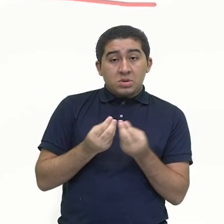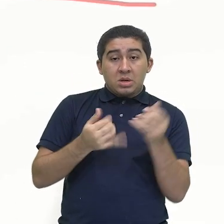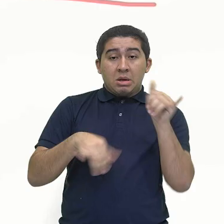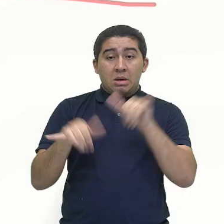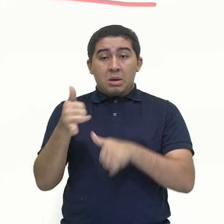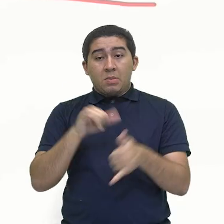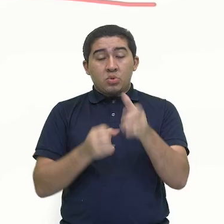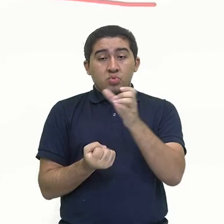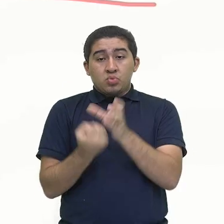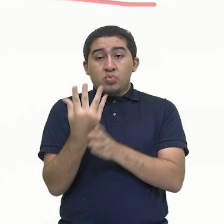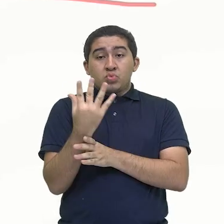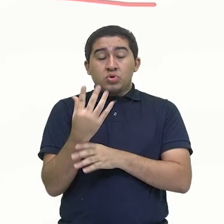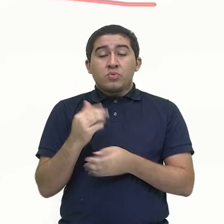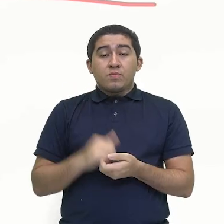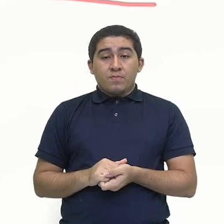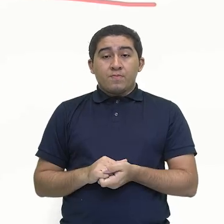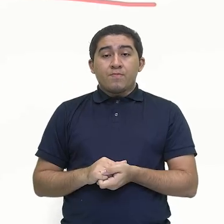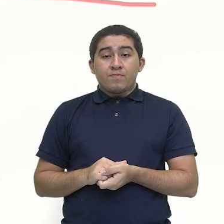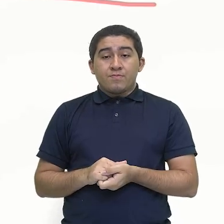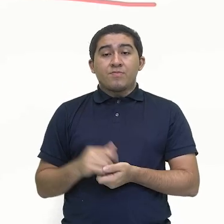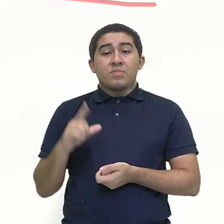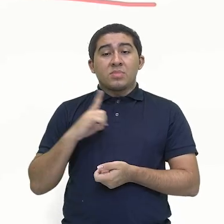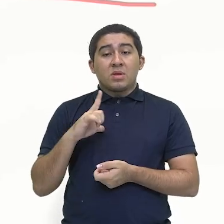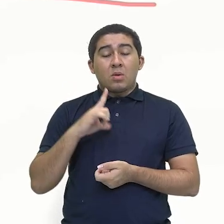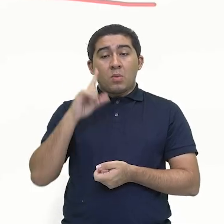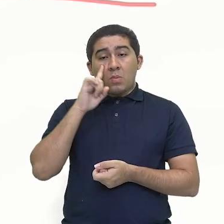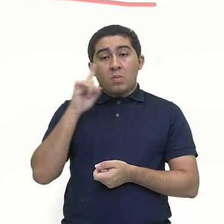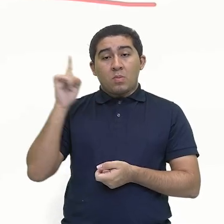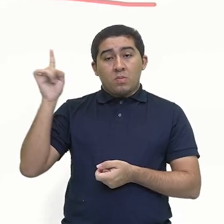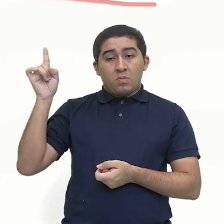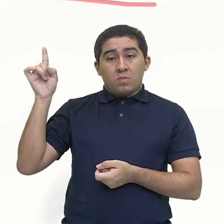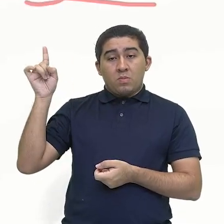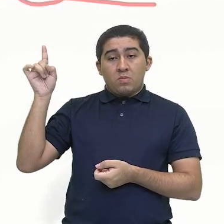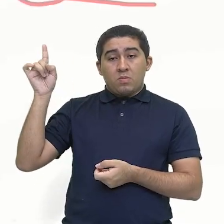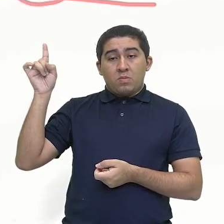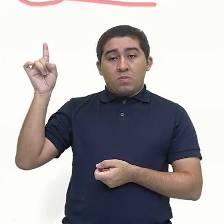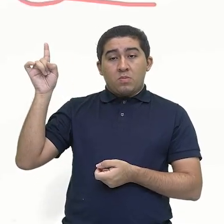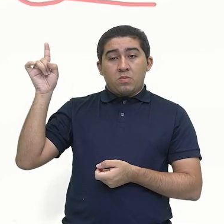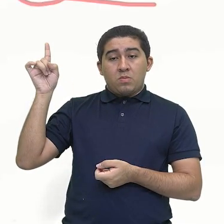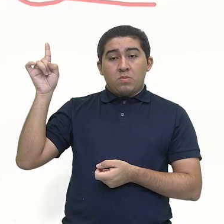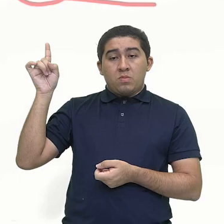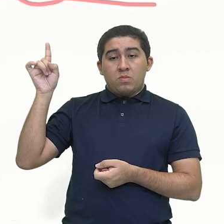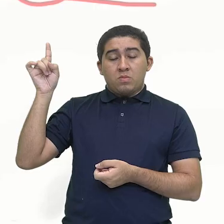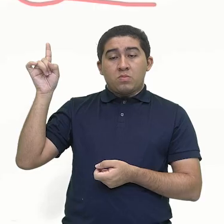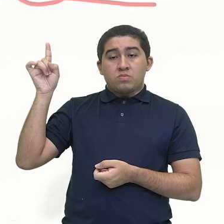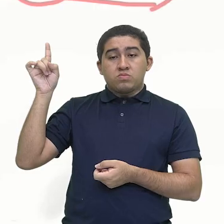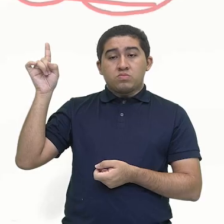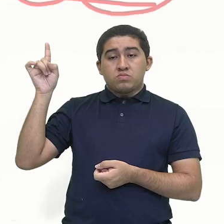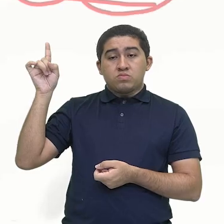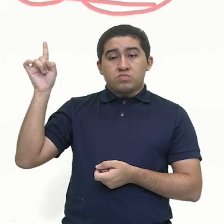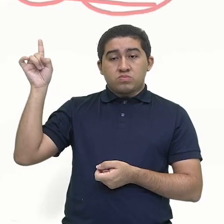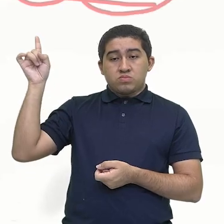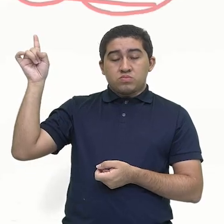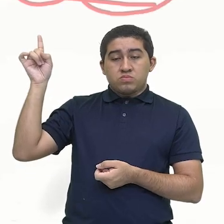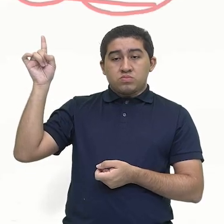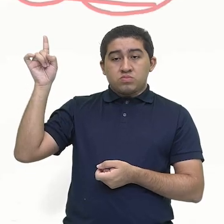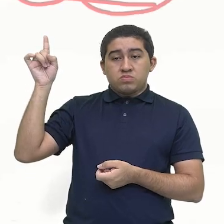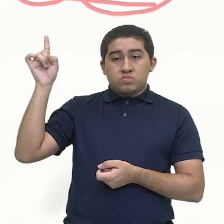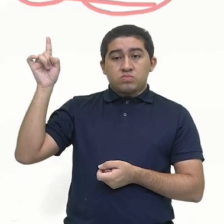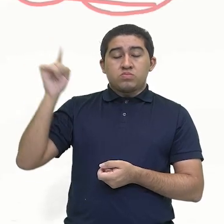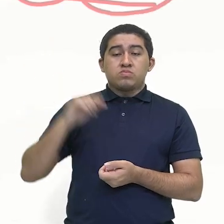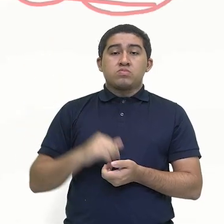ele vai formar. O carbonato de sódio, o gás carbônico e a